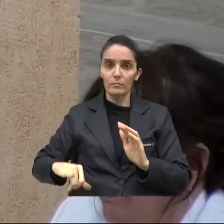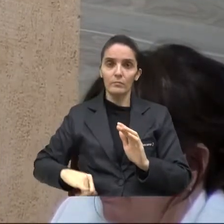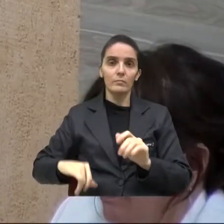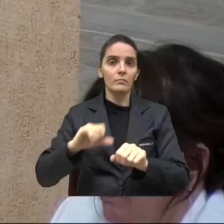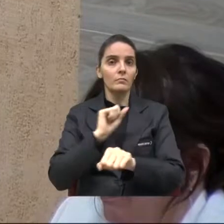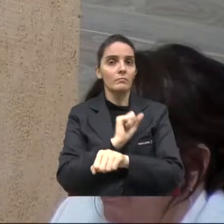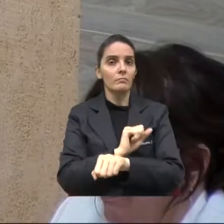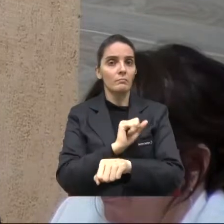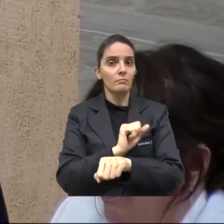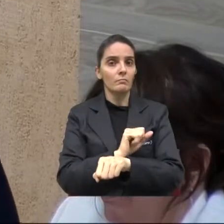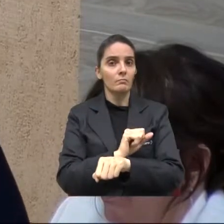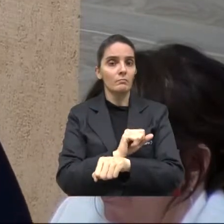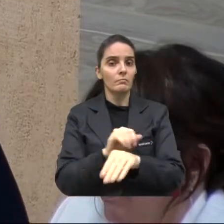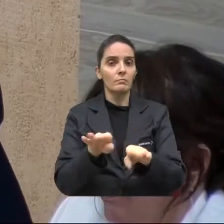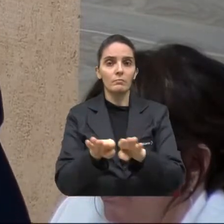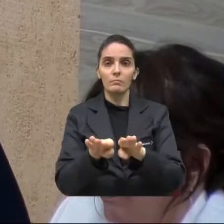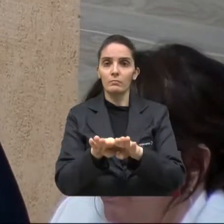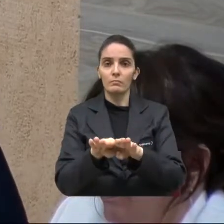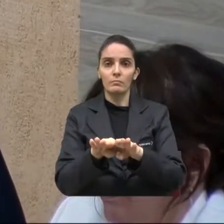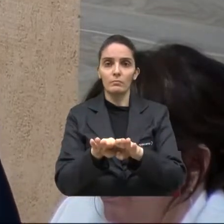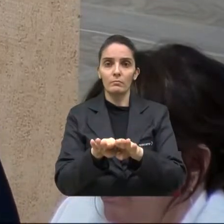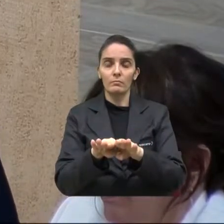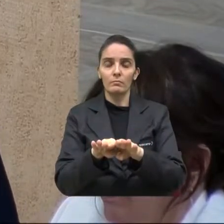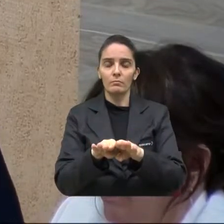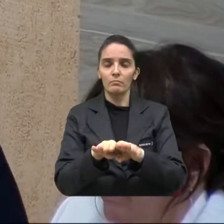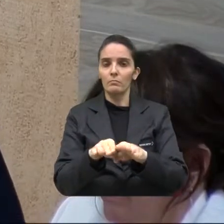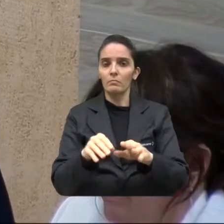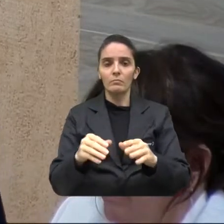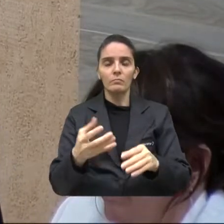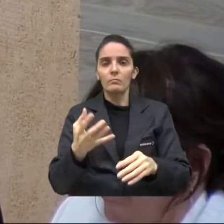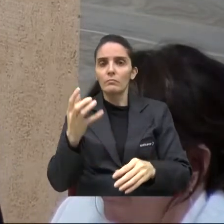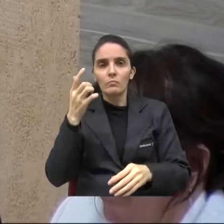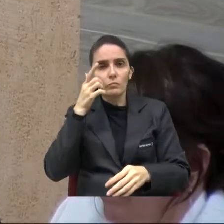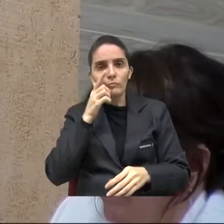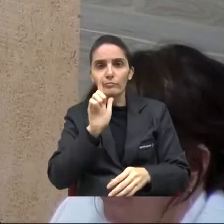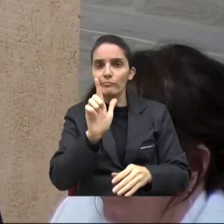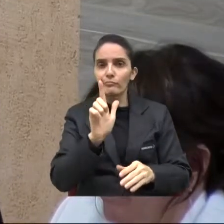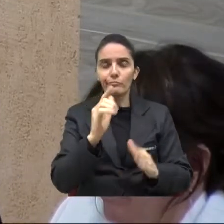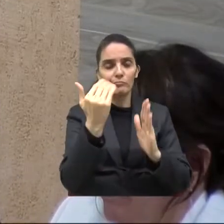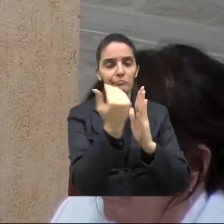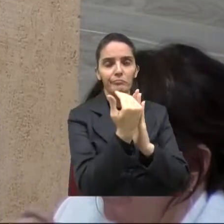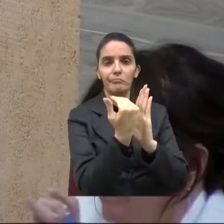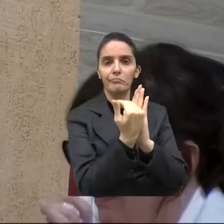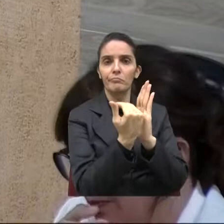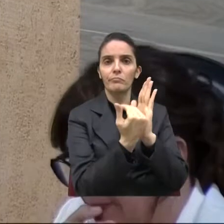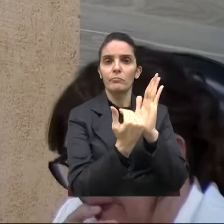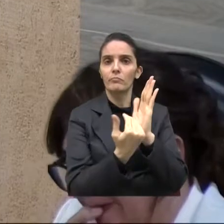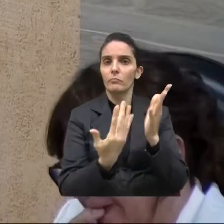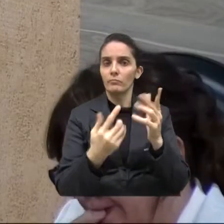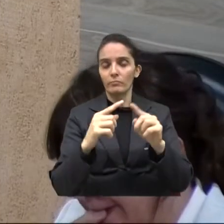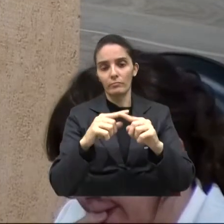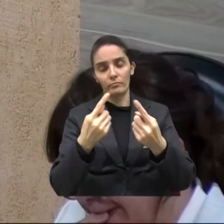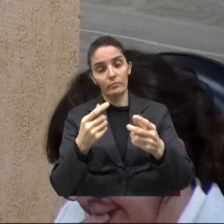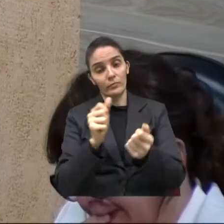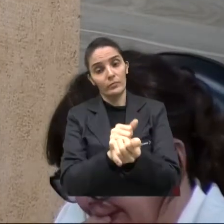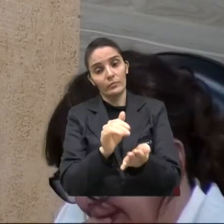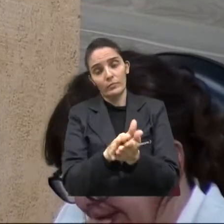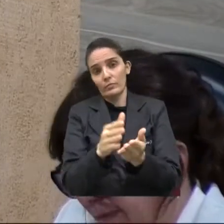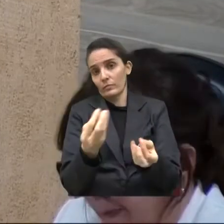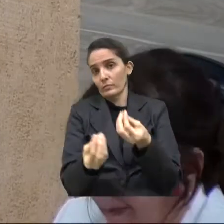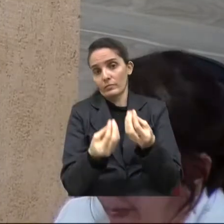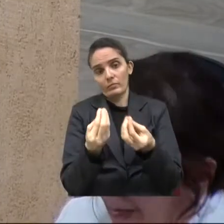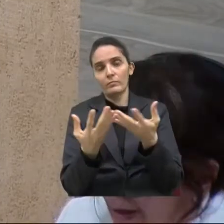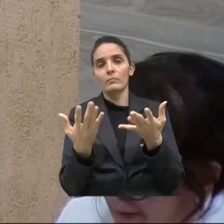está sofrendo porque não entra nem na fila. Mas em questão da multa, não tem como, né? Porque aí o cidadão